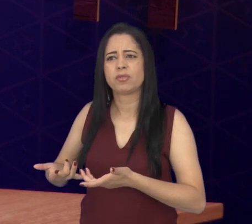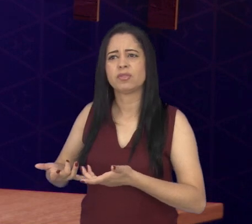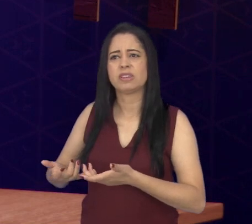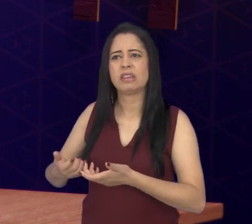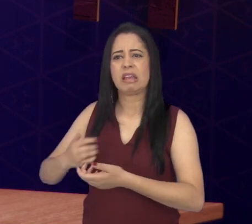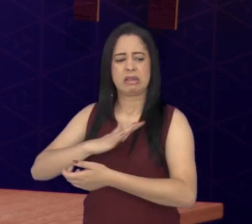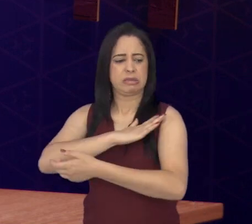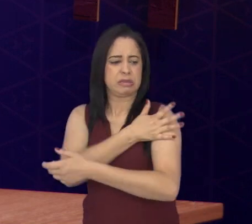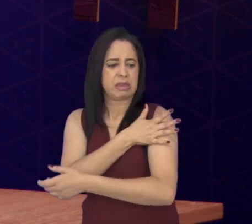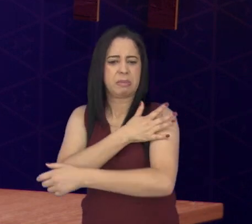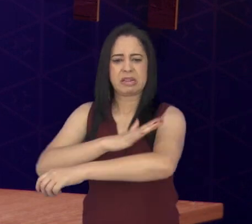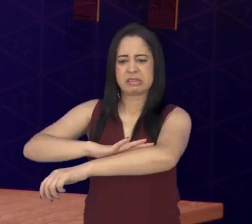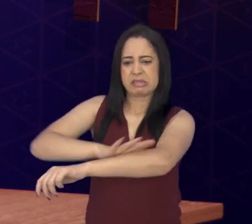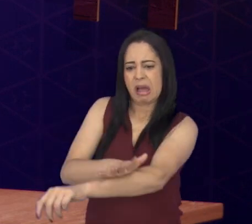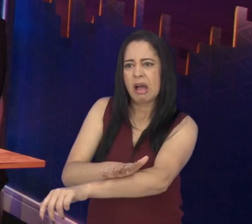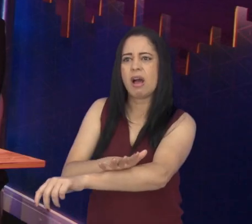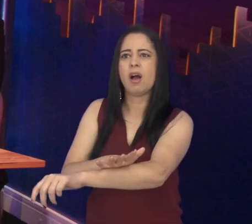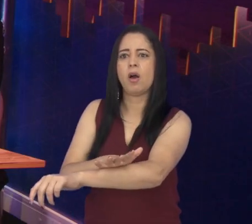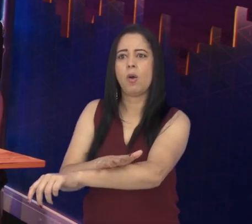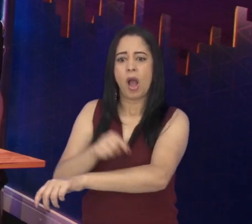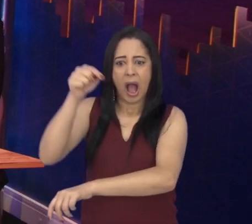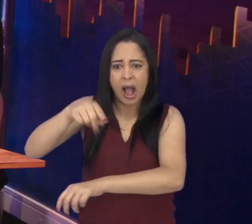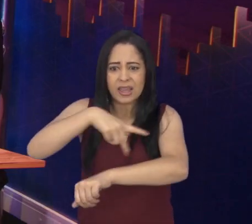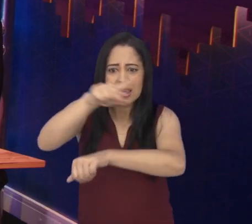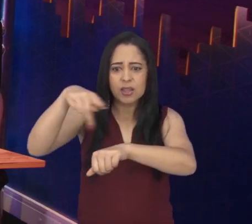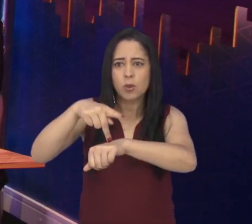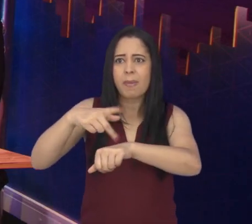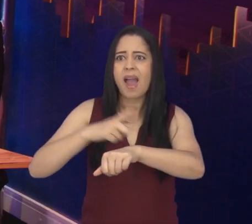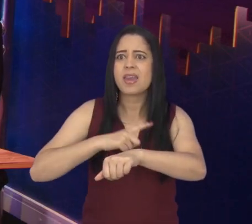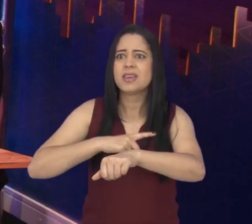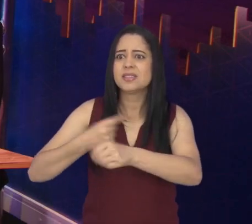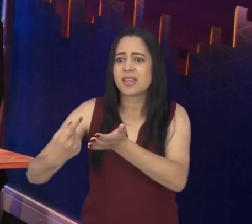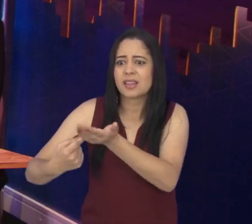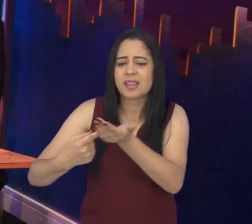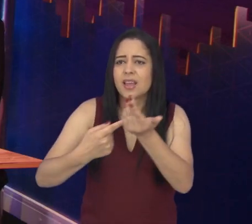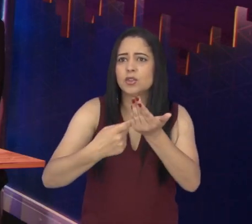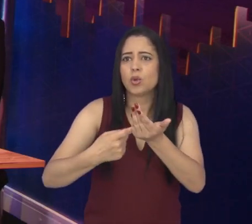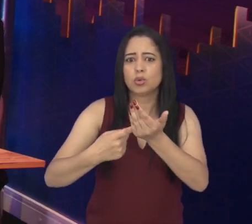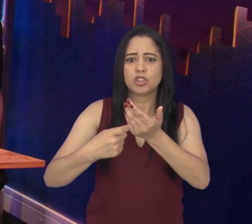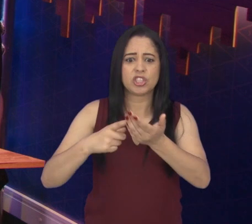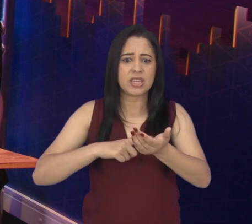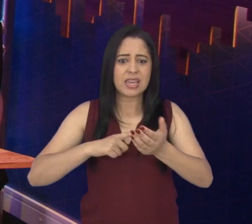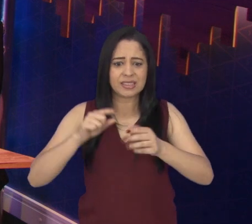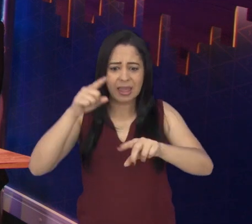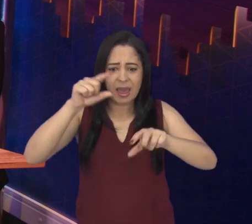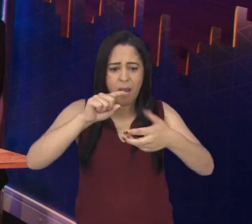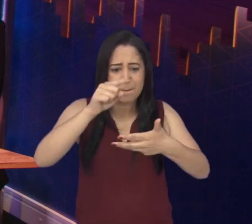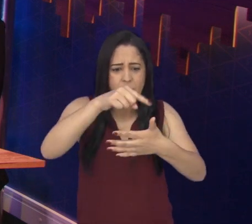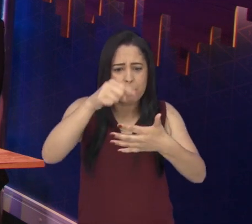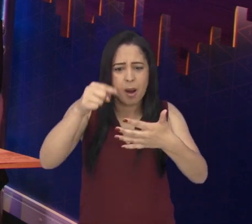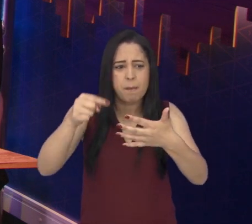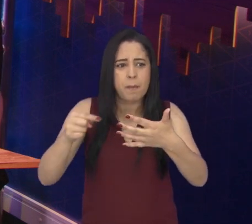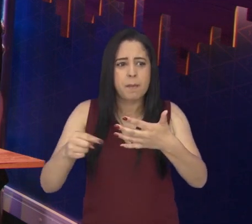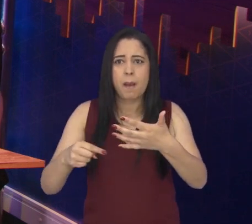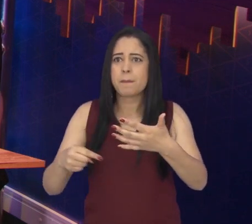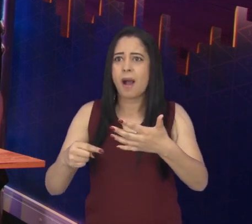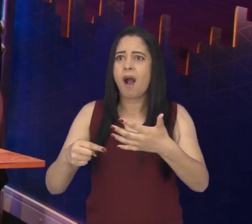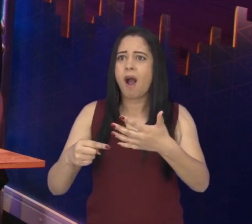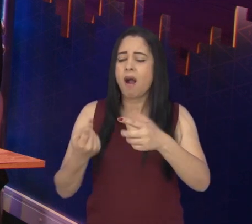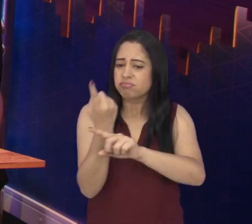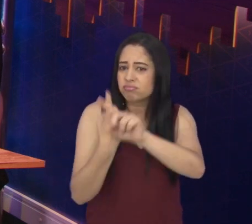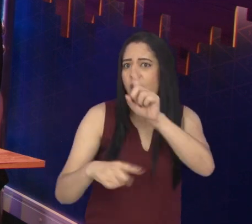sofrendo desse jeito enquanto o Wakanda tem ferramentas, né, para ajudar. E, enfim,